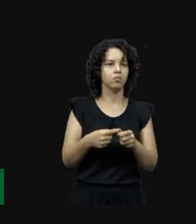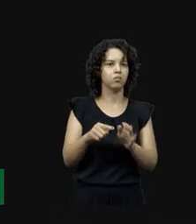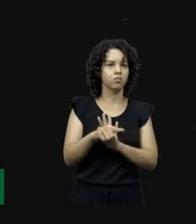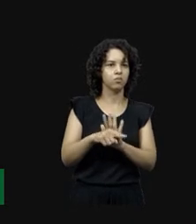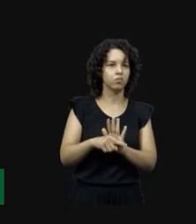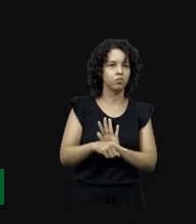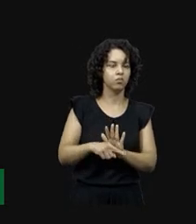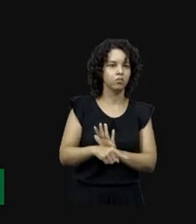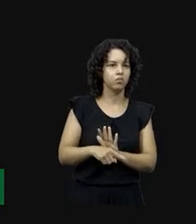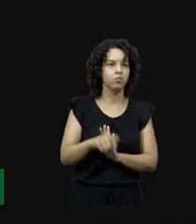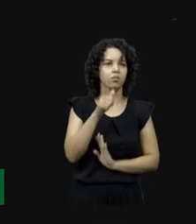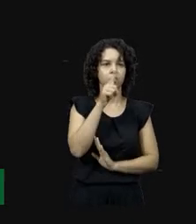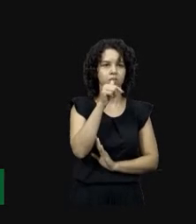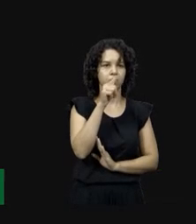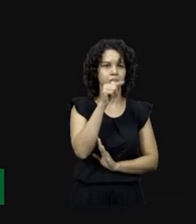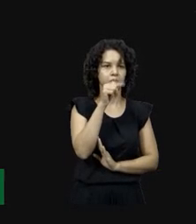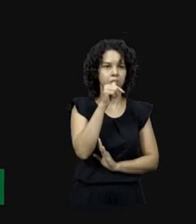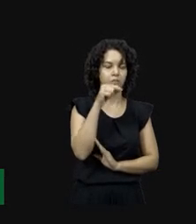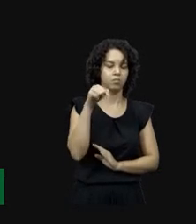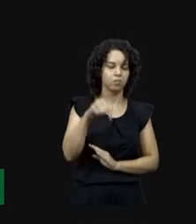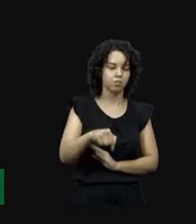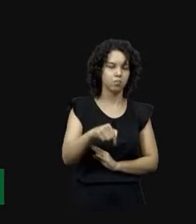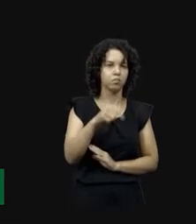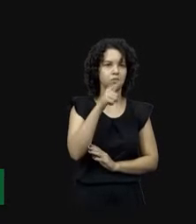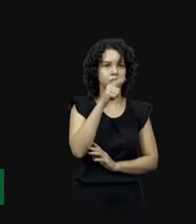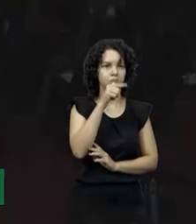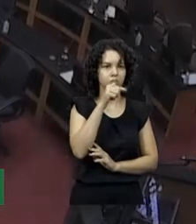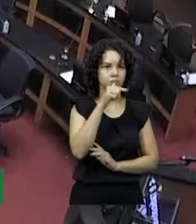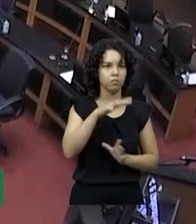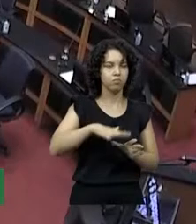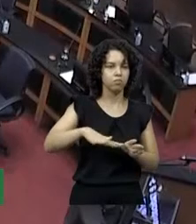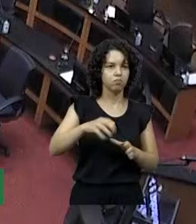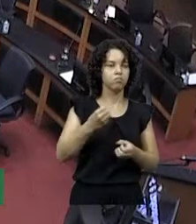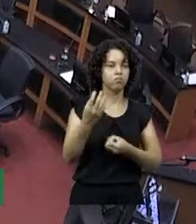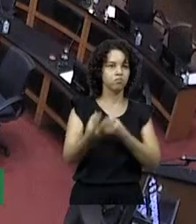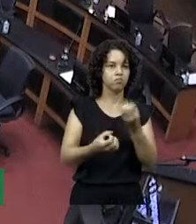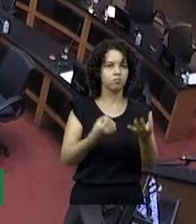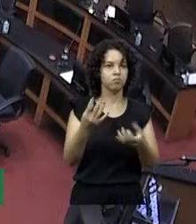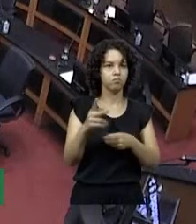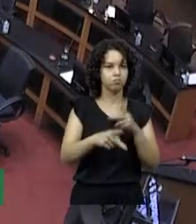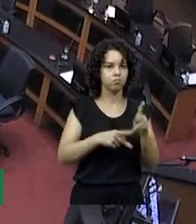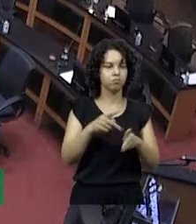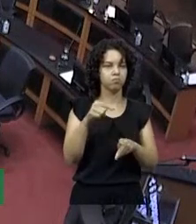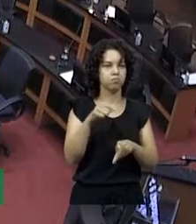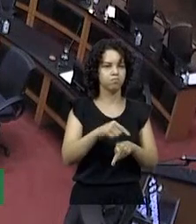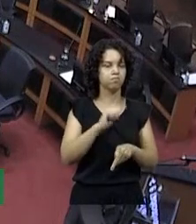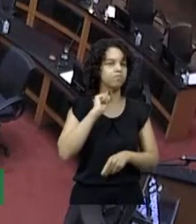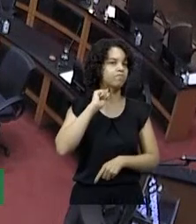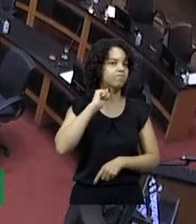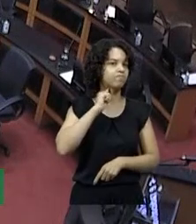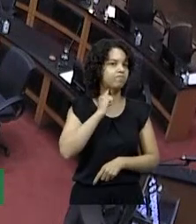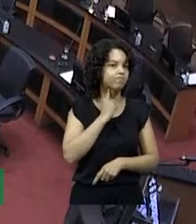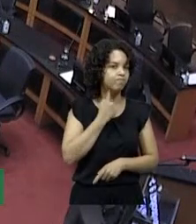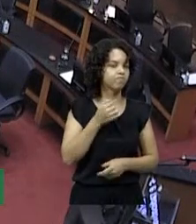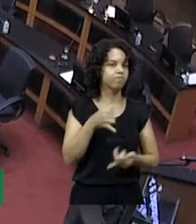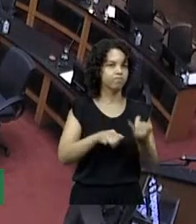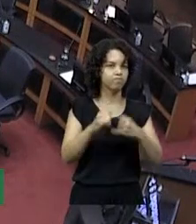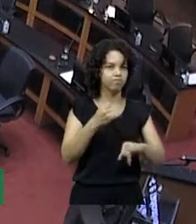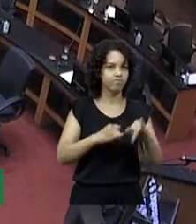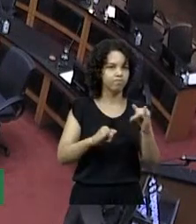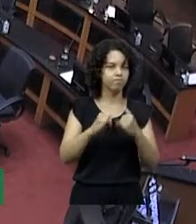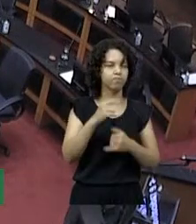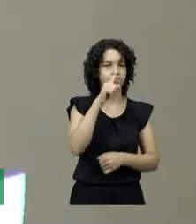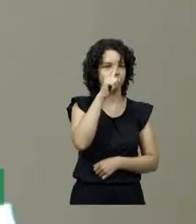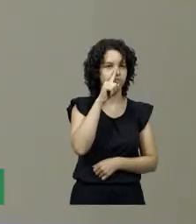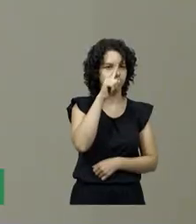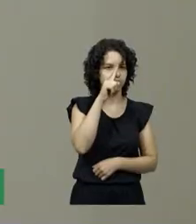radioativas na água fornecida à população. Em discussão, não havendo quem queira discutir, em votação,